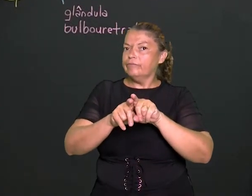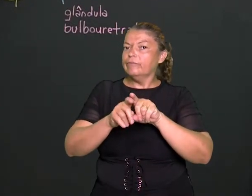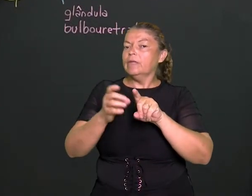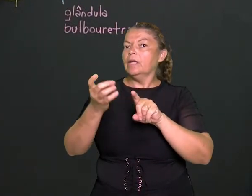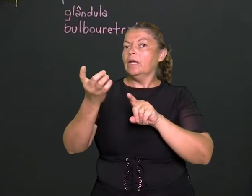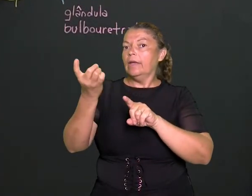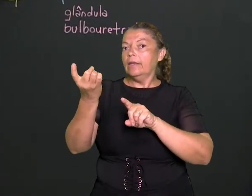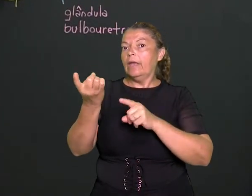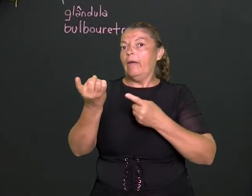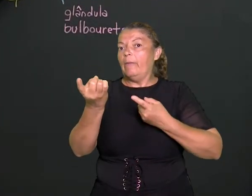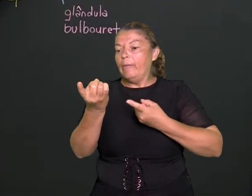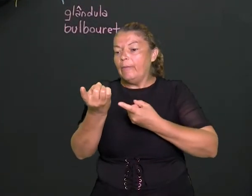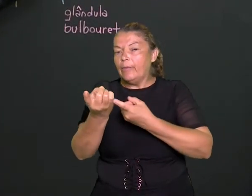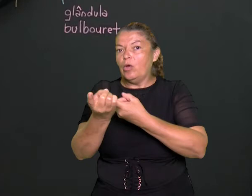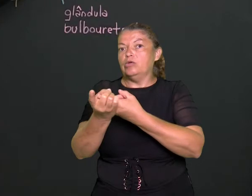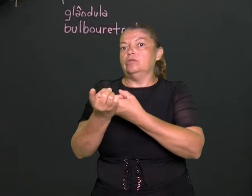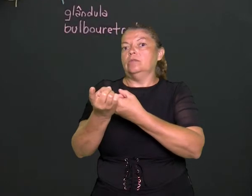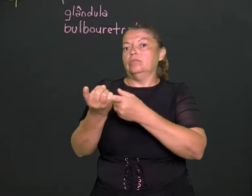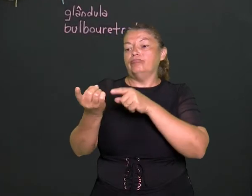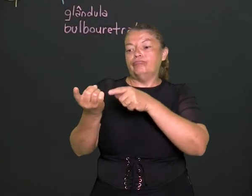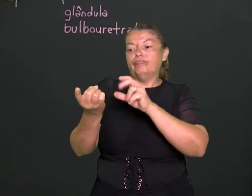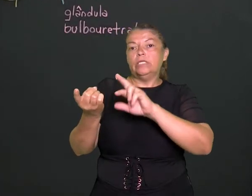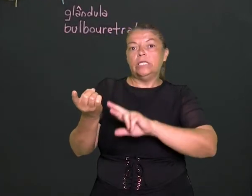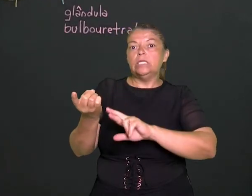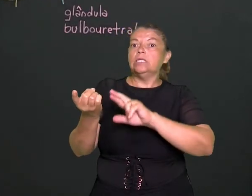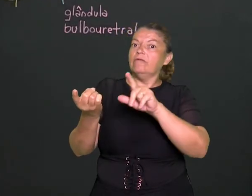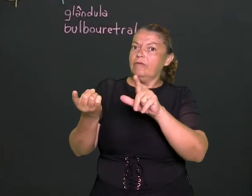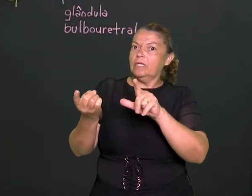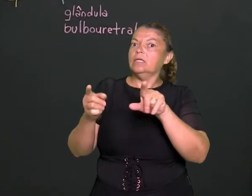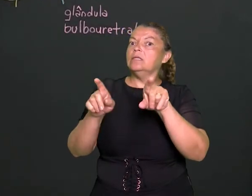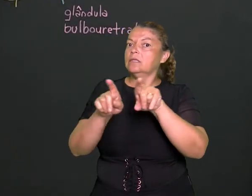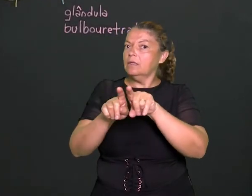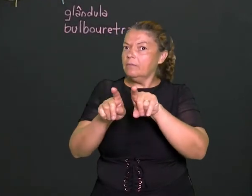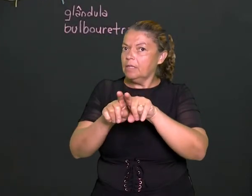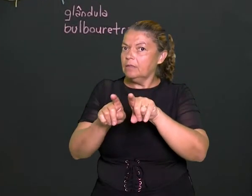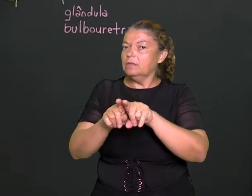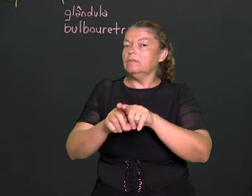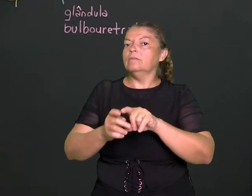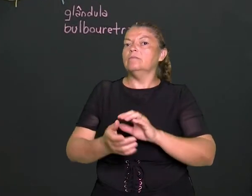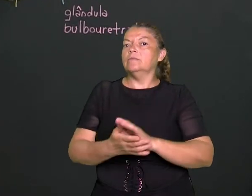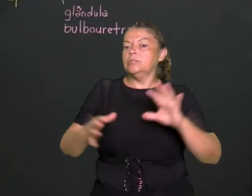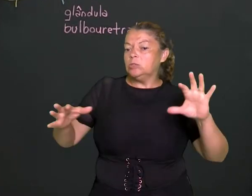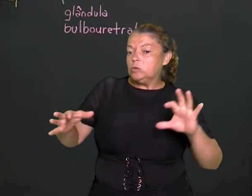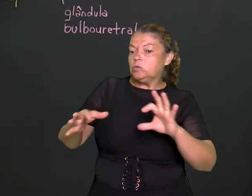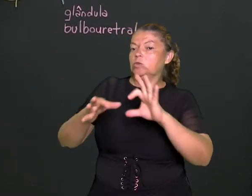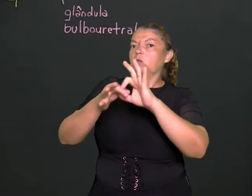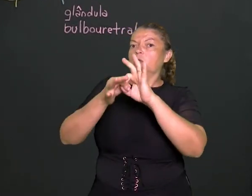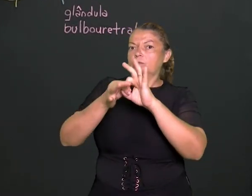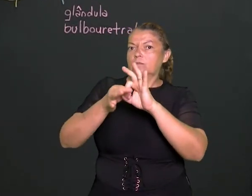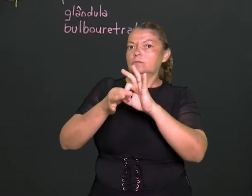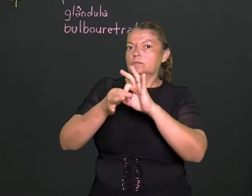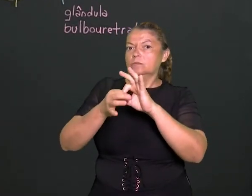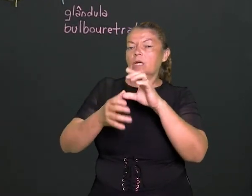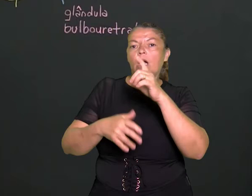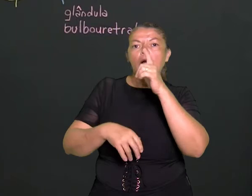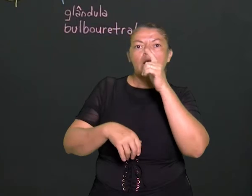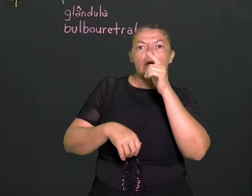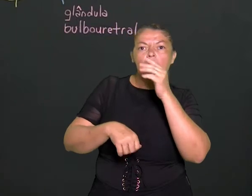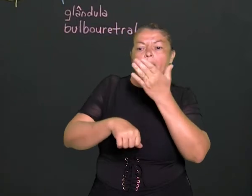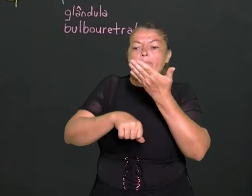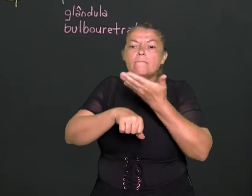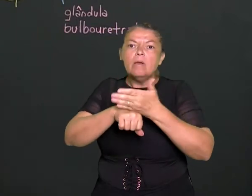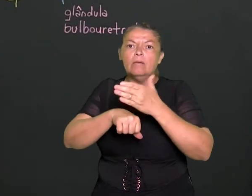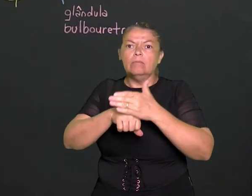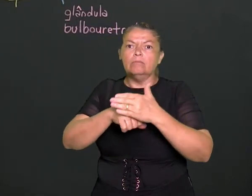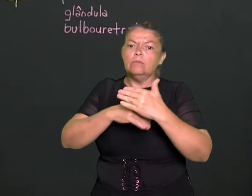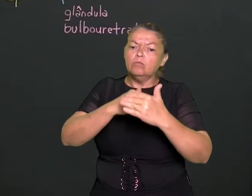próstata, recebe um pouco mais de secreção. Passa, então, aqui pela glândula bulbo-uretral, recebe um pouco mais de secreção. E vão continuar